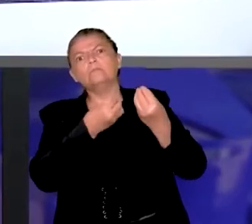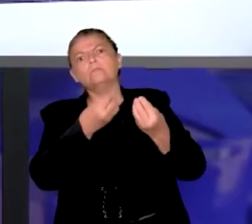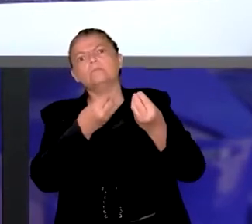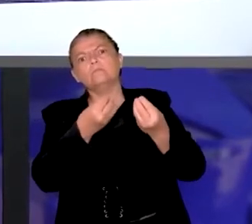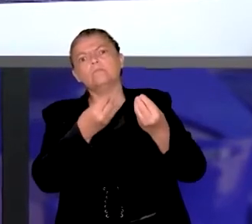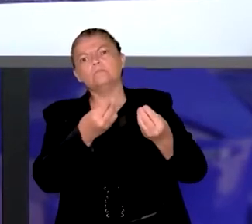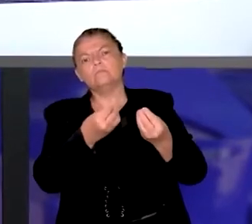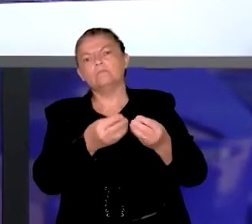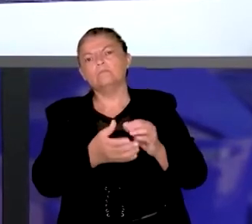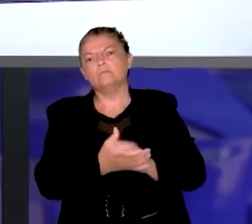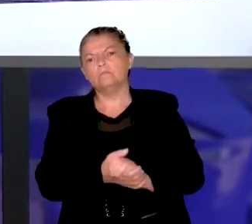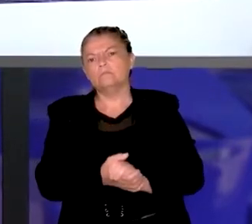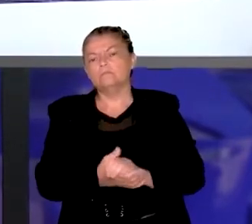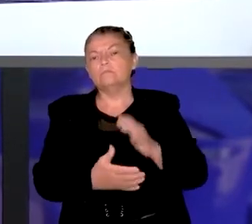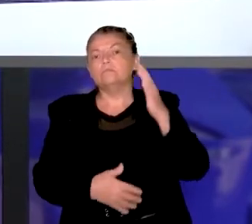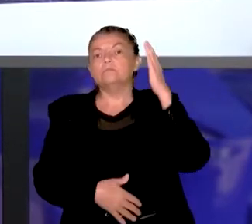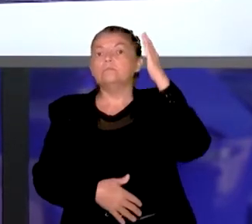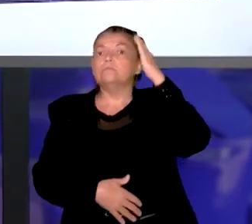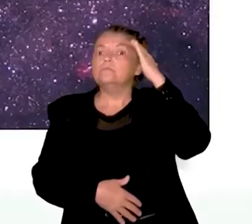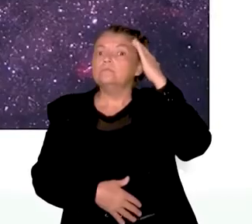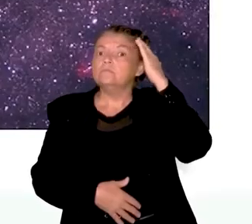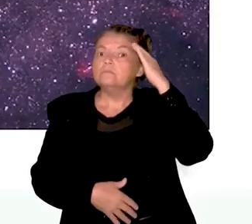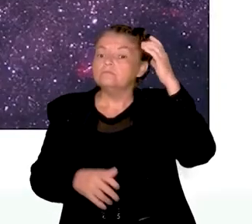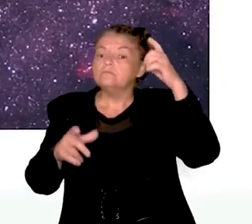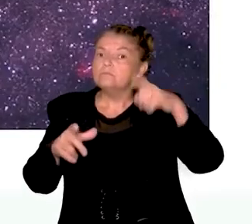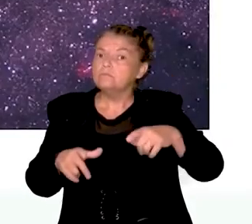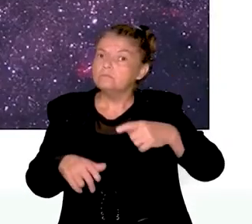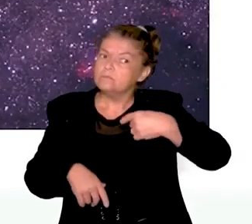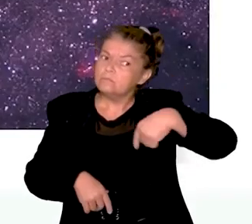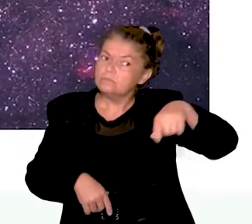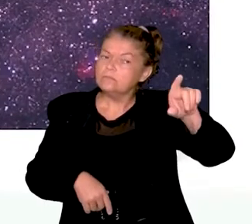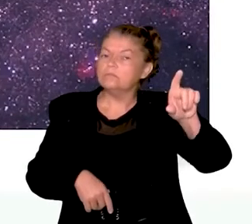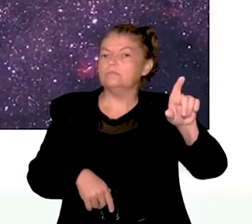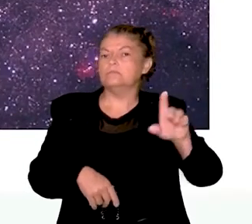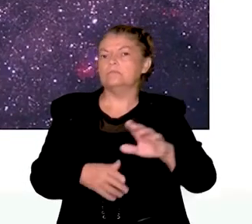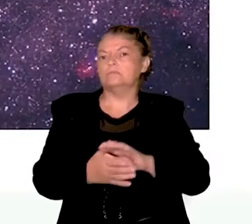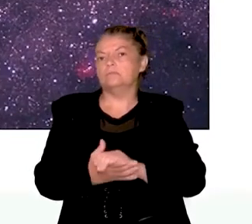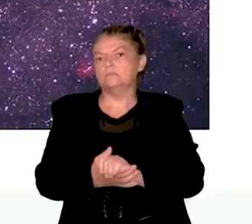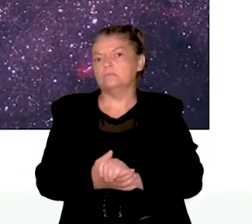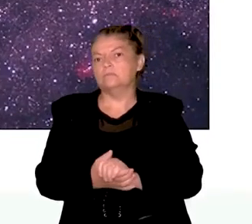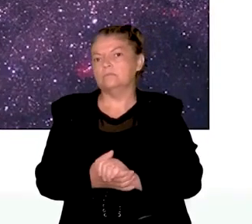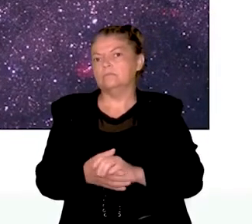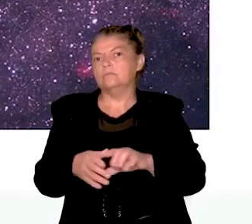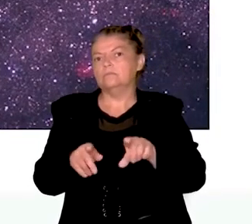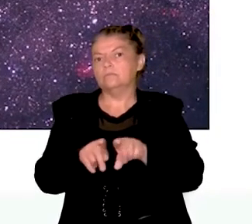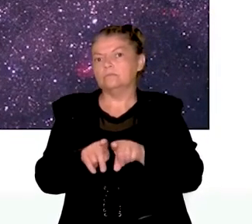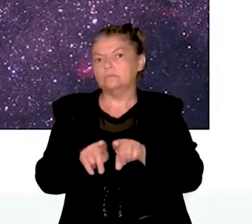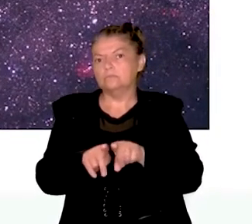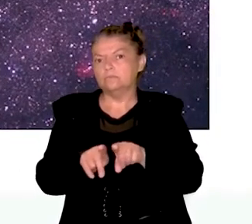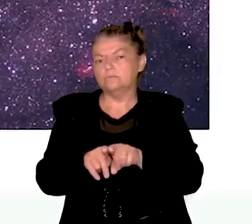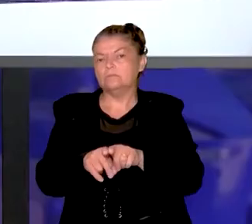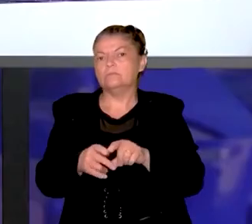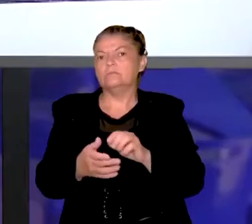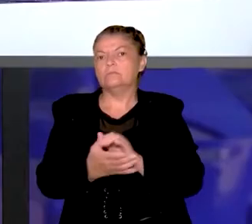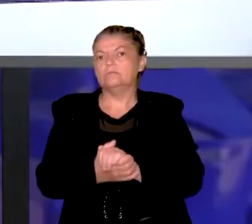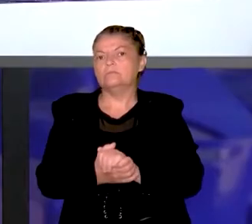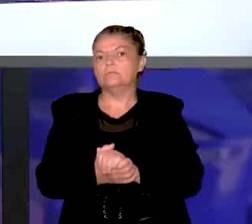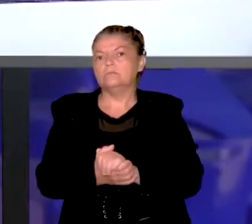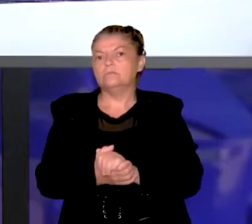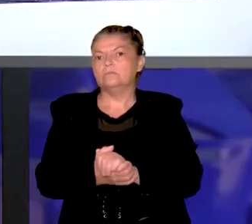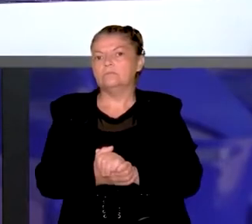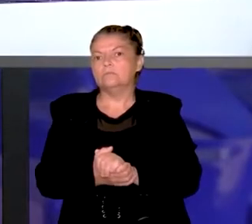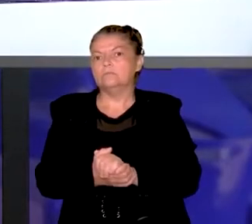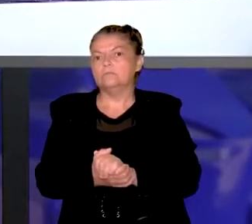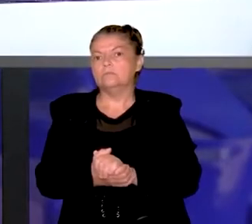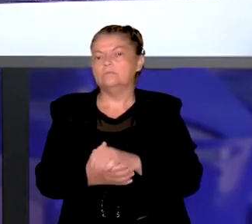do Cruzeiro do Sul. No hemisfério norte, eles se localizavam pela Ursa Maior e Ursa Menor, tá? E